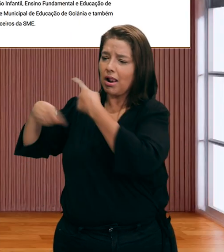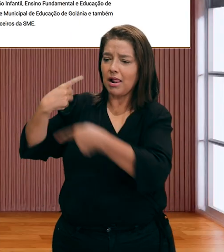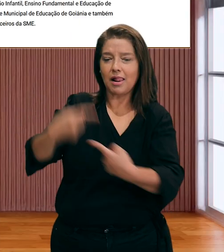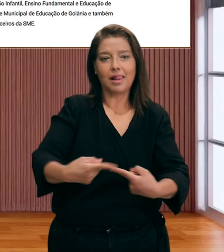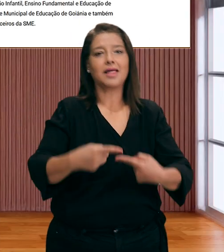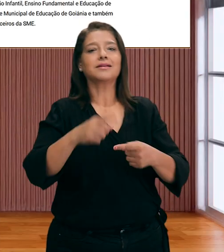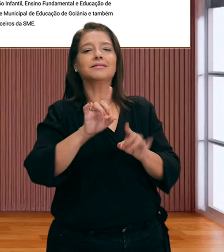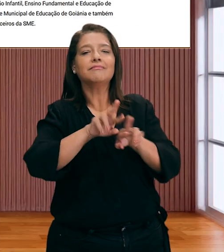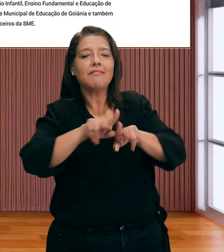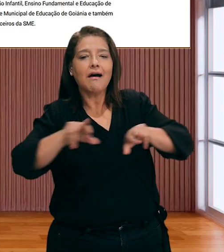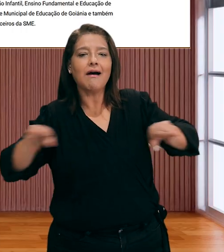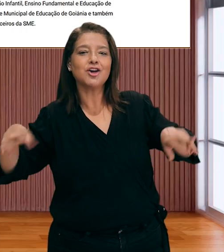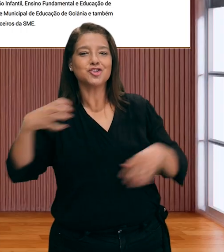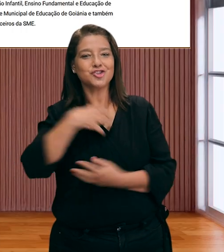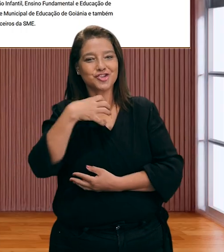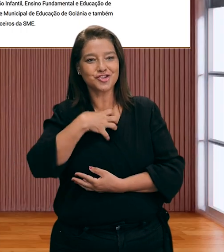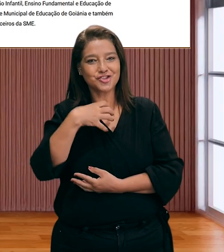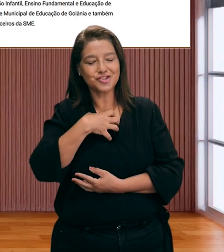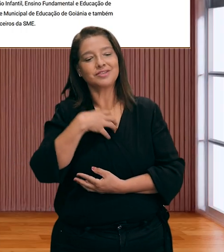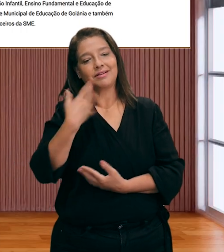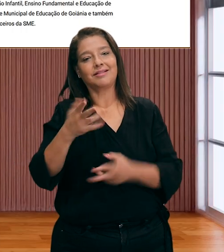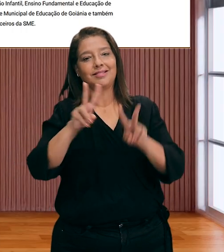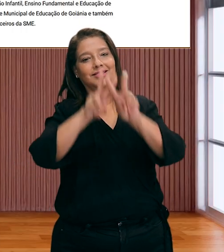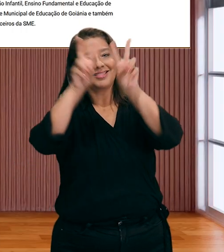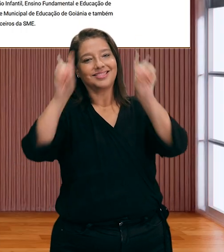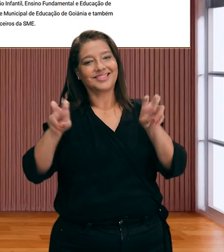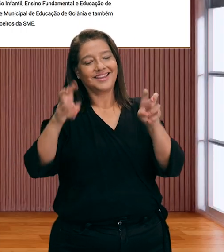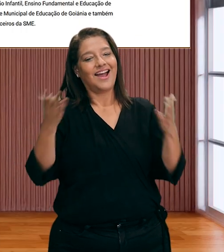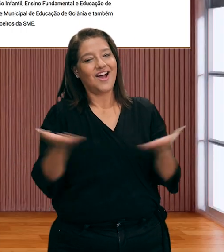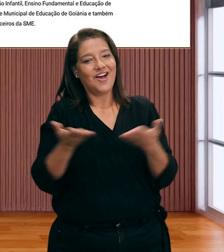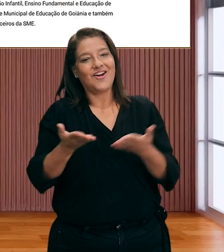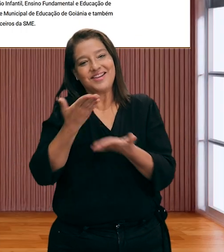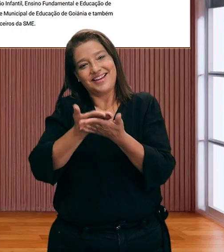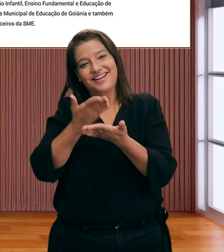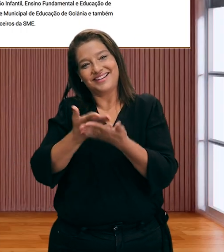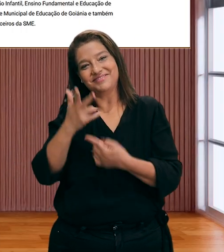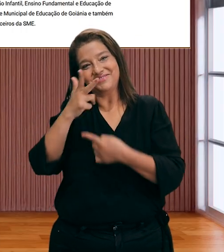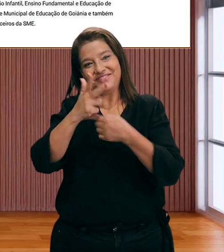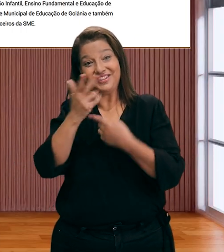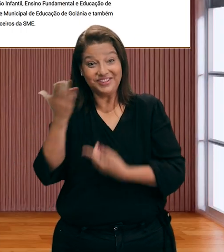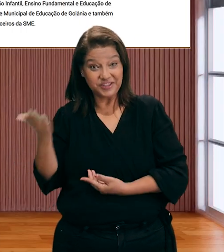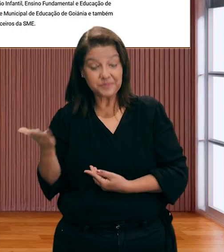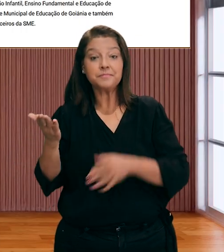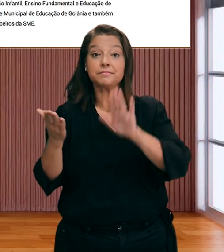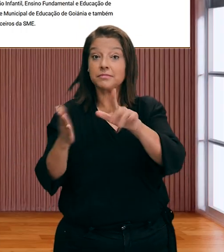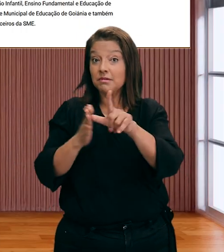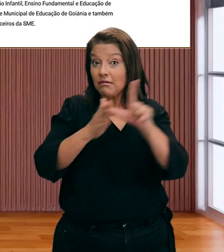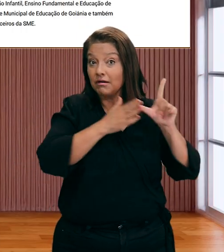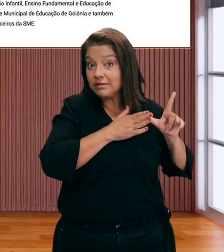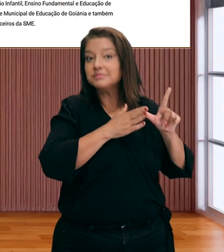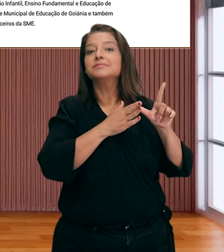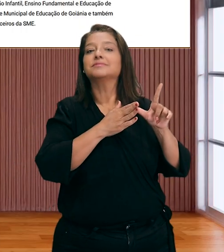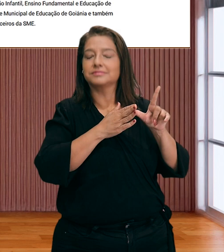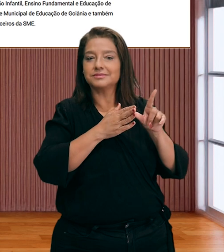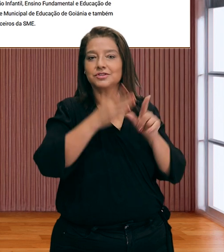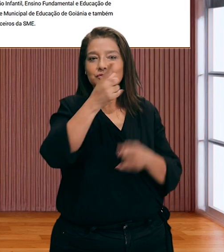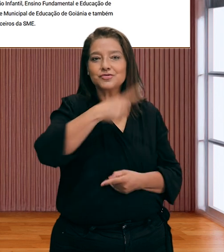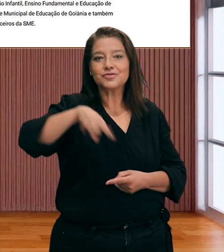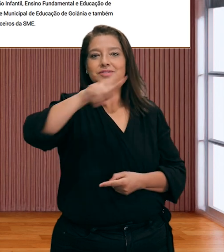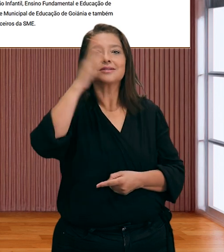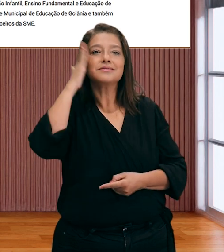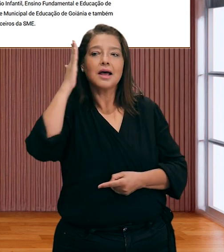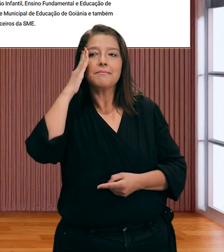vários jeitos. E isso é o tema da próxima videoaula. Mas antes de mergulhar